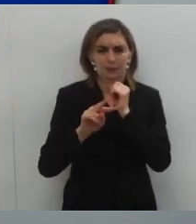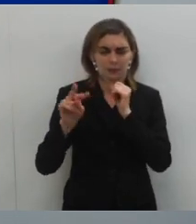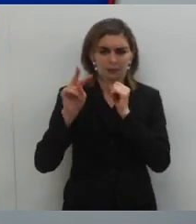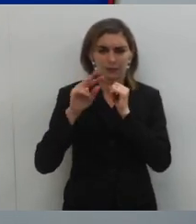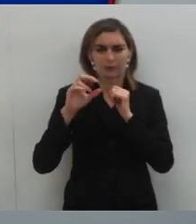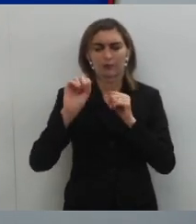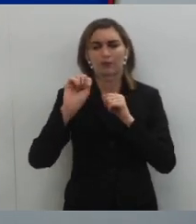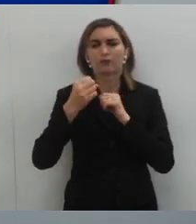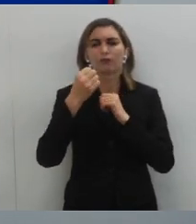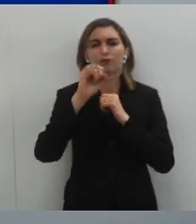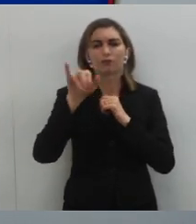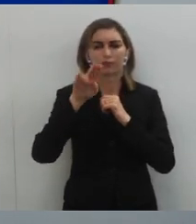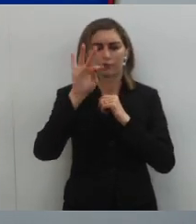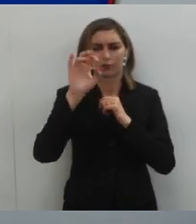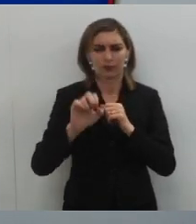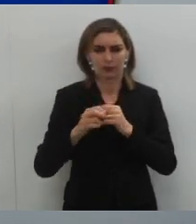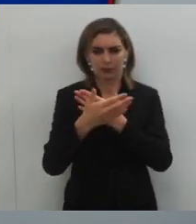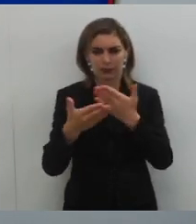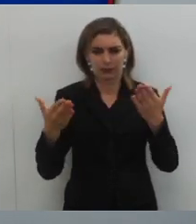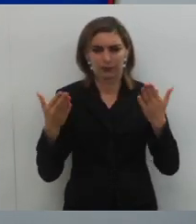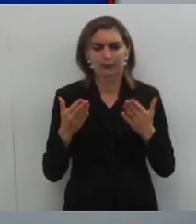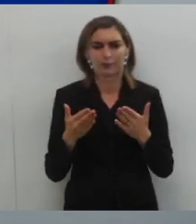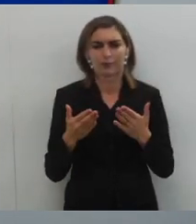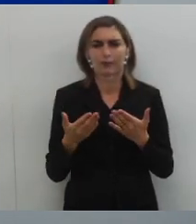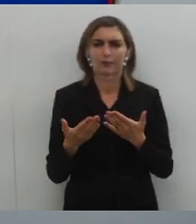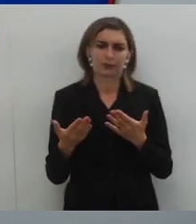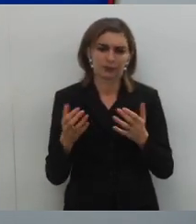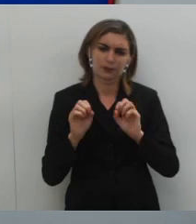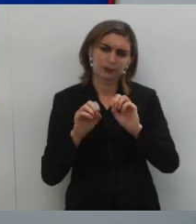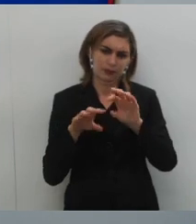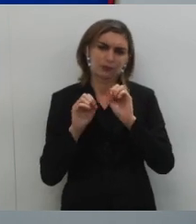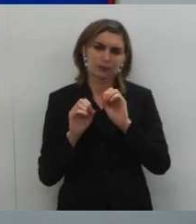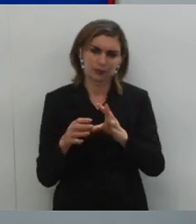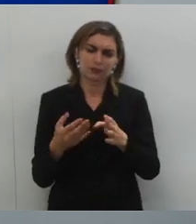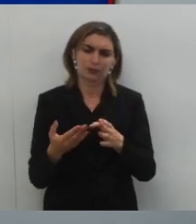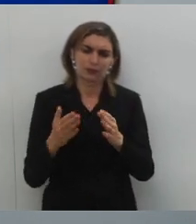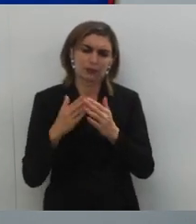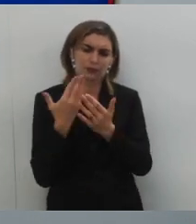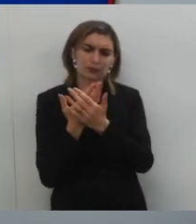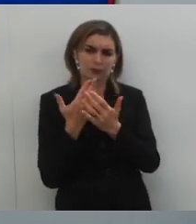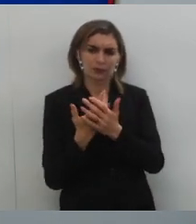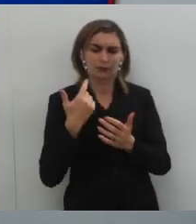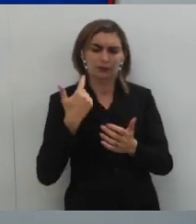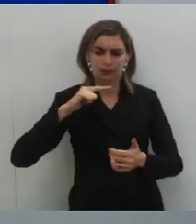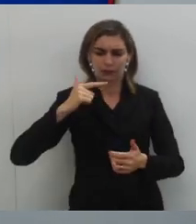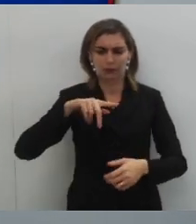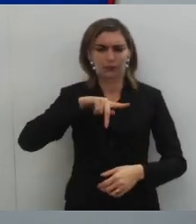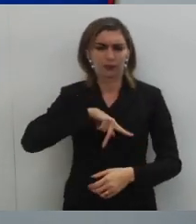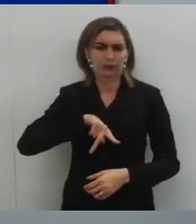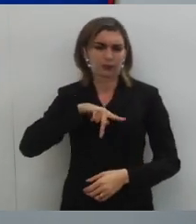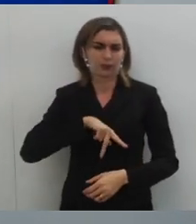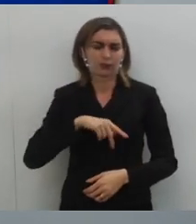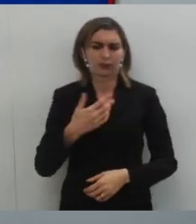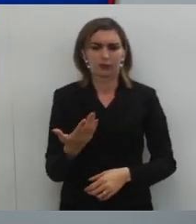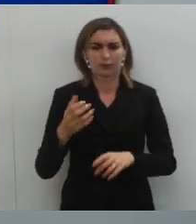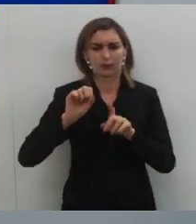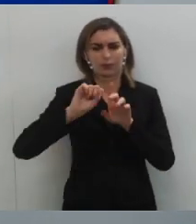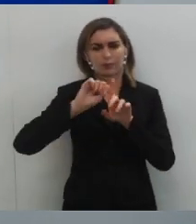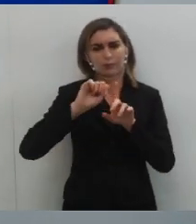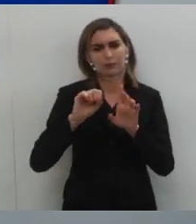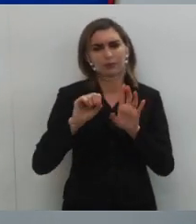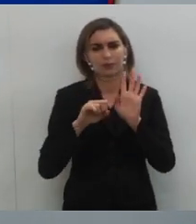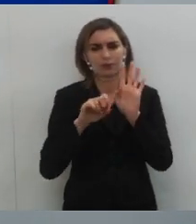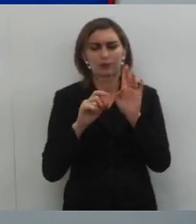o sujeito, como é consagrado, né, no ensino e no estudo da língua portuguesa, o sujeito é